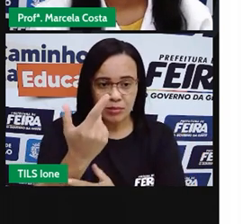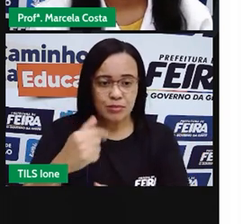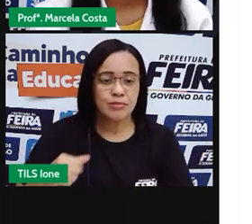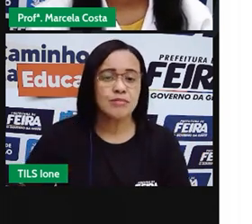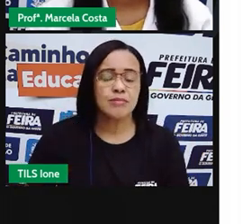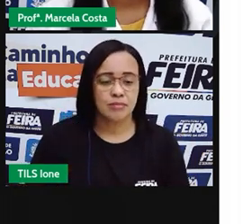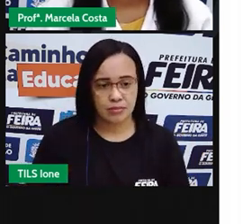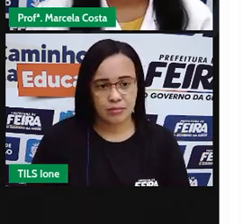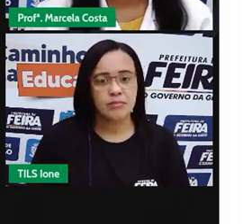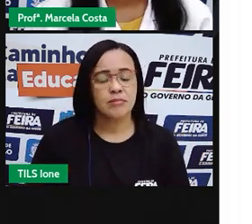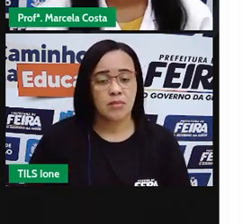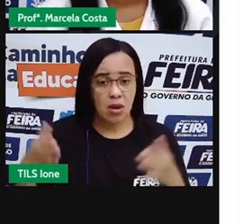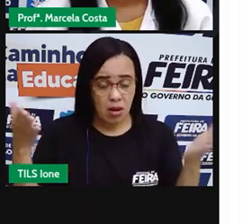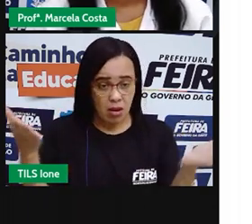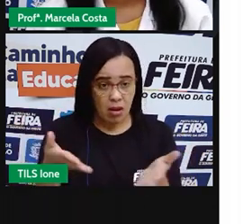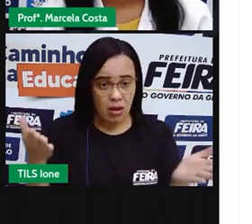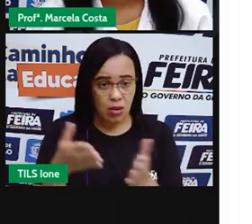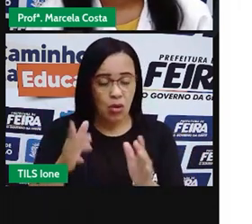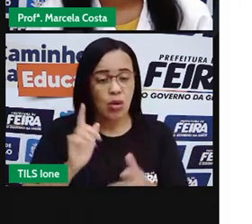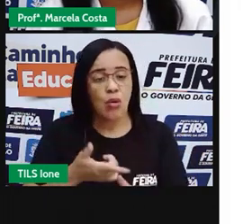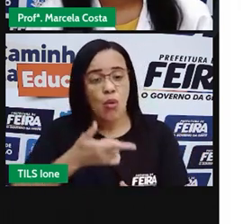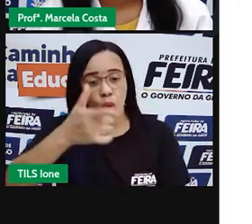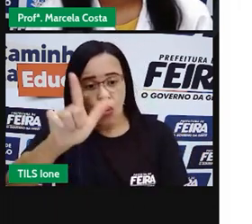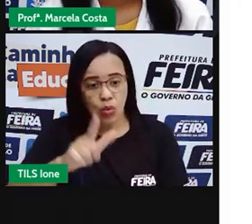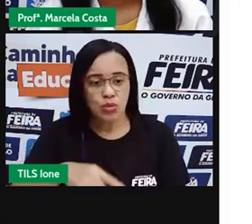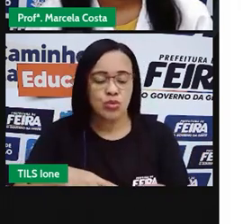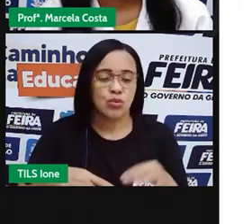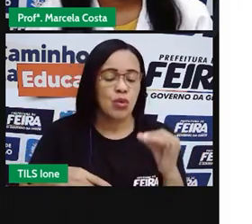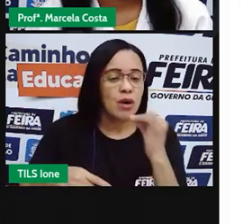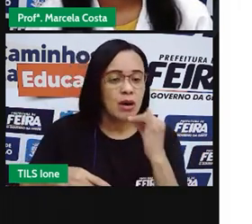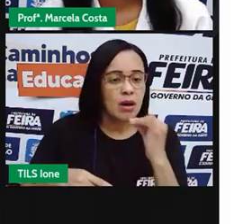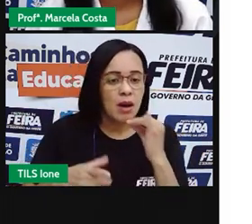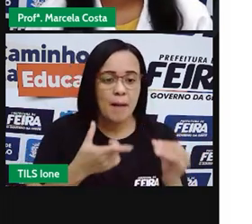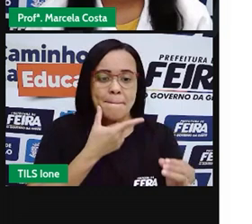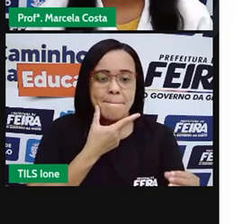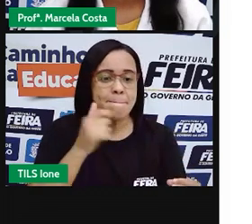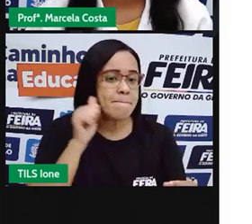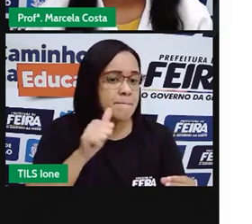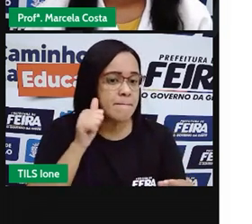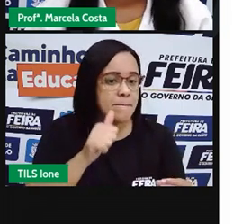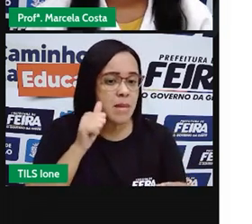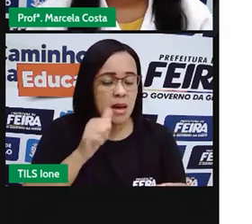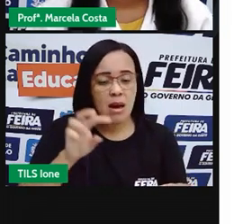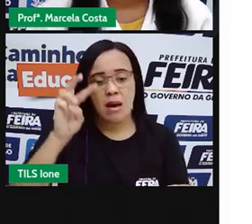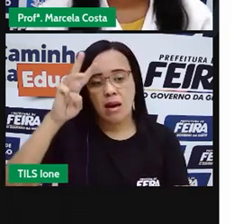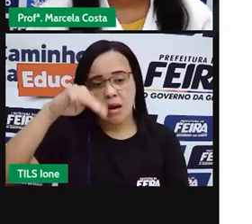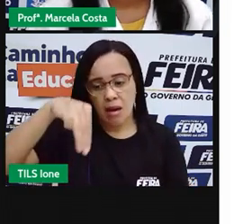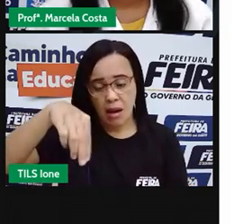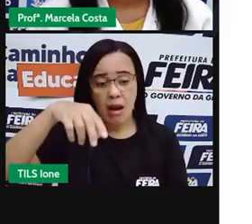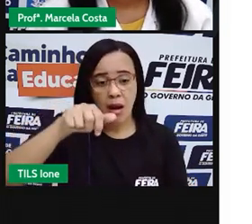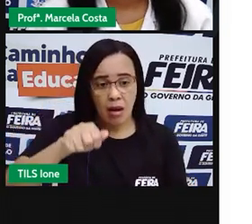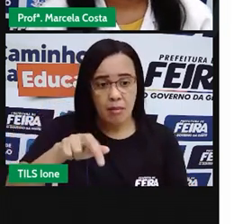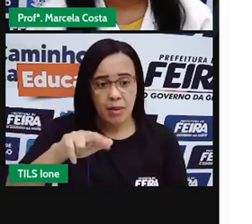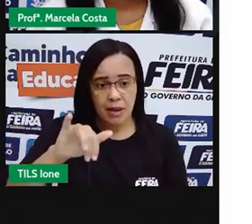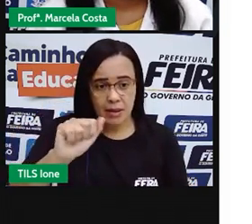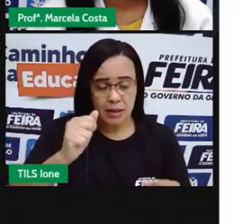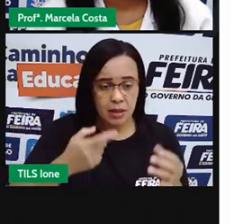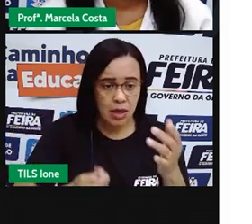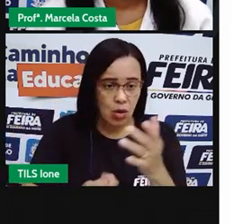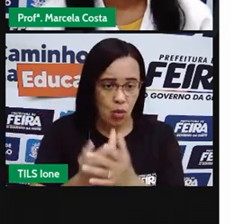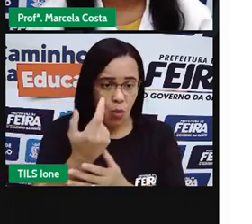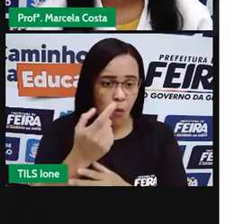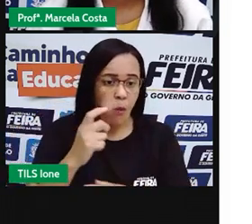Agora, um outro problema. Maria comprou 5 balas e ganhou da vendedora mais